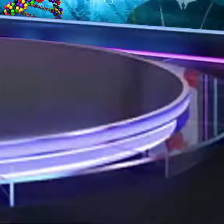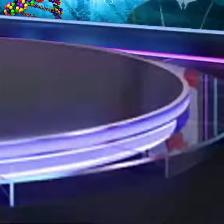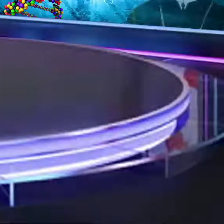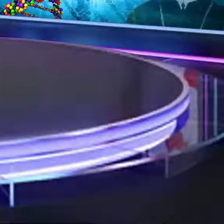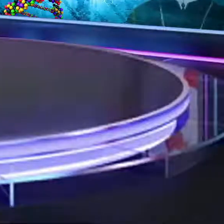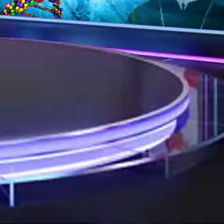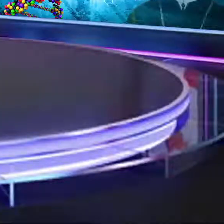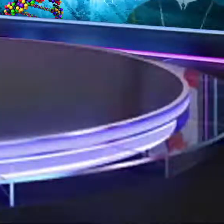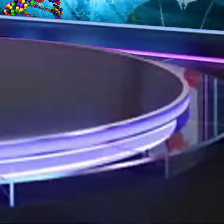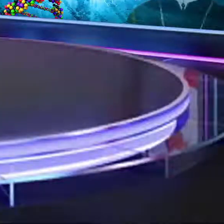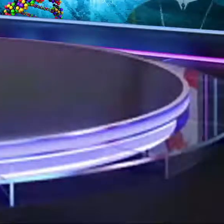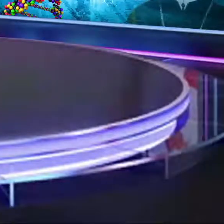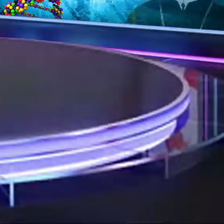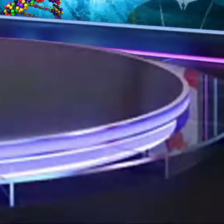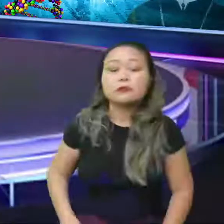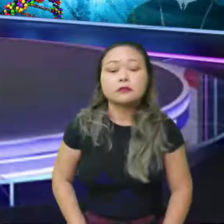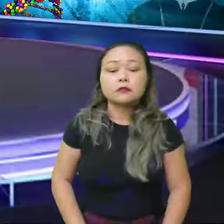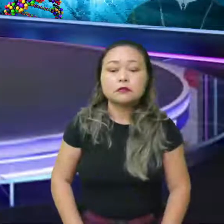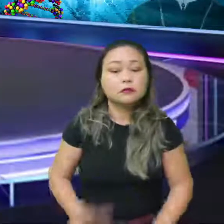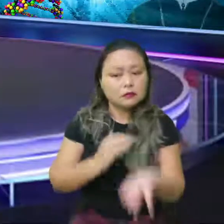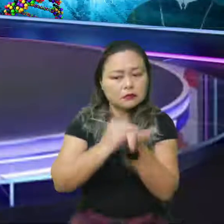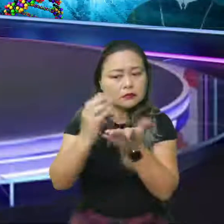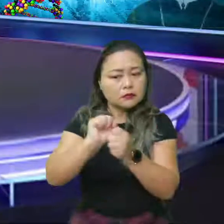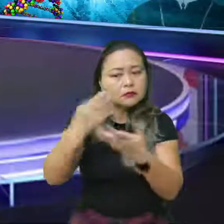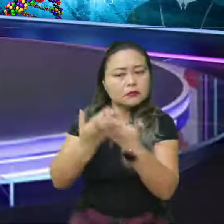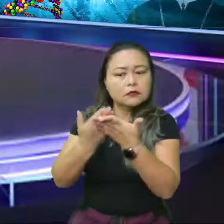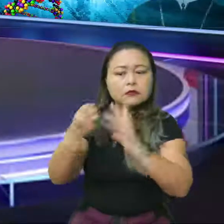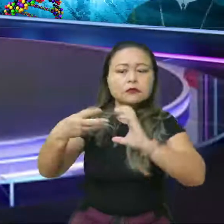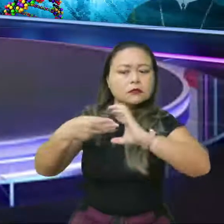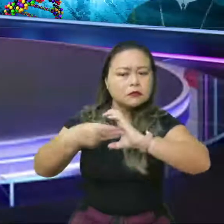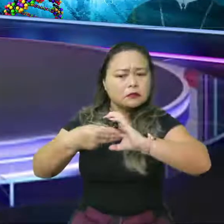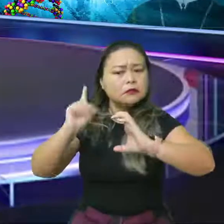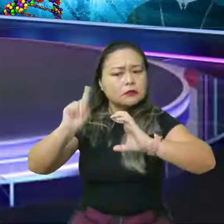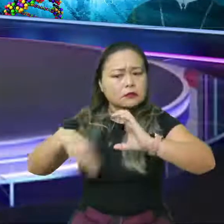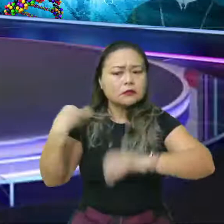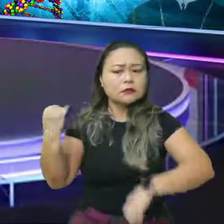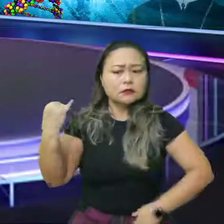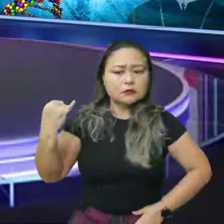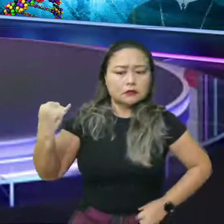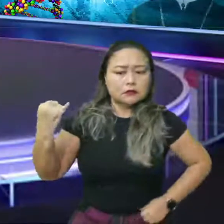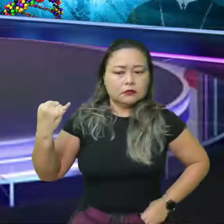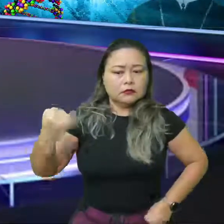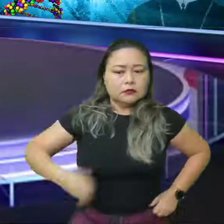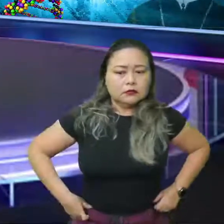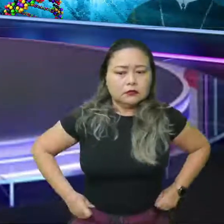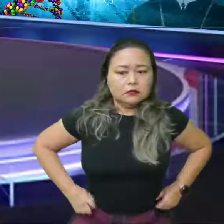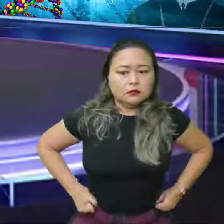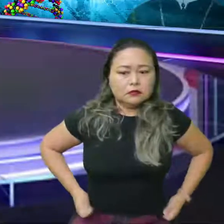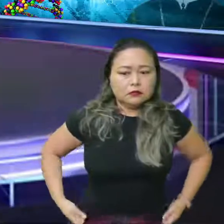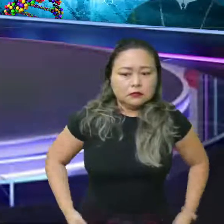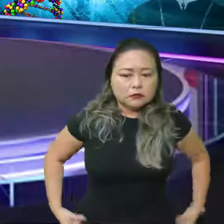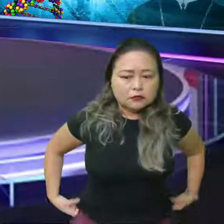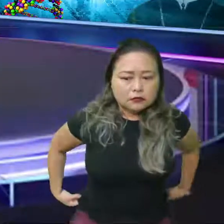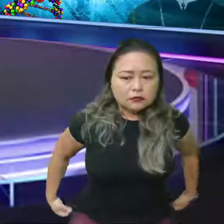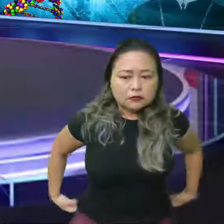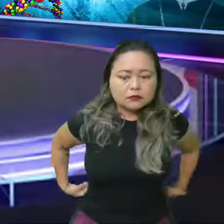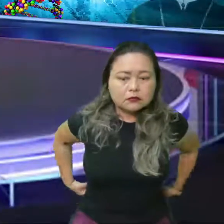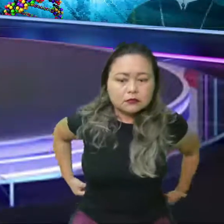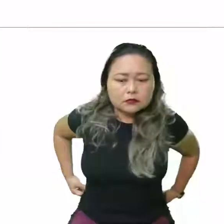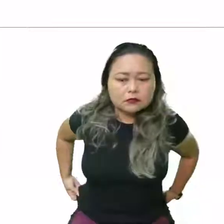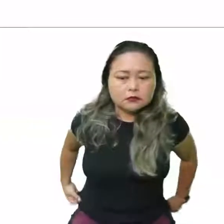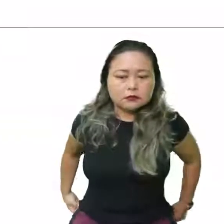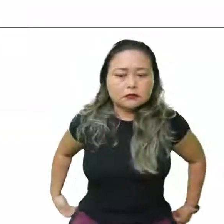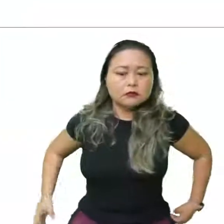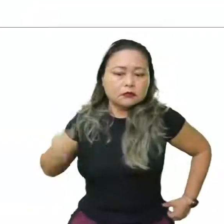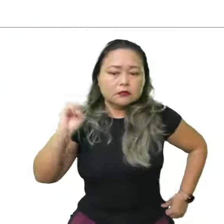ele deu início ao estudo das células. Então, foi muito importante Robert Hooker aí para nós. Ok? Vamos lá